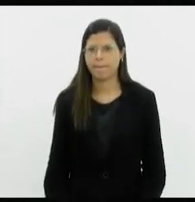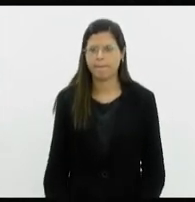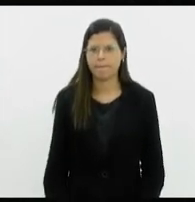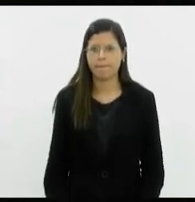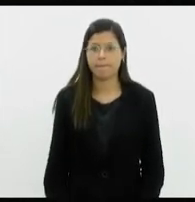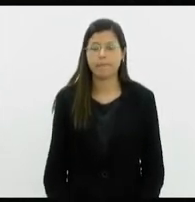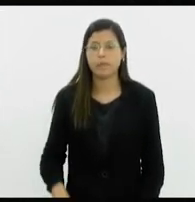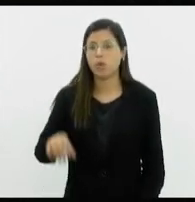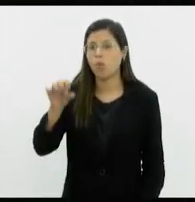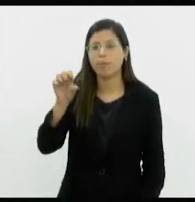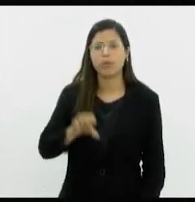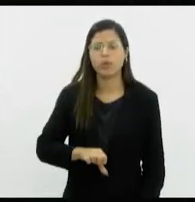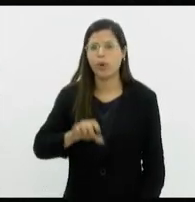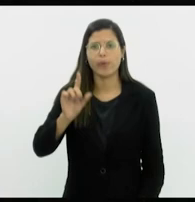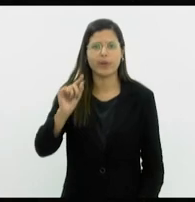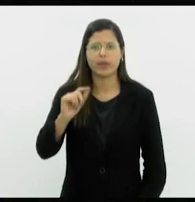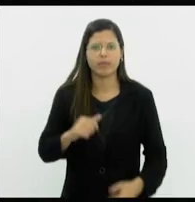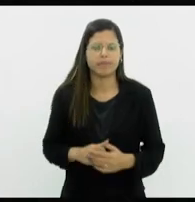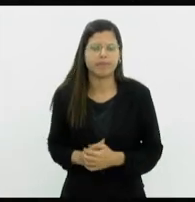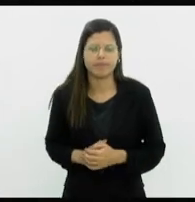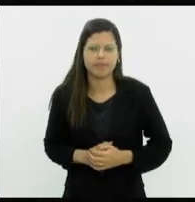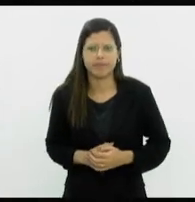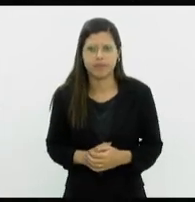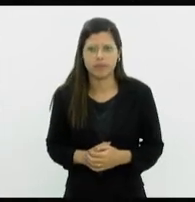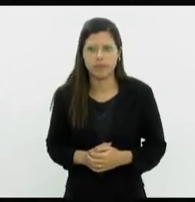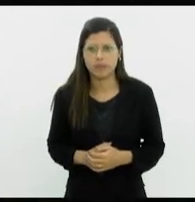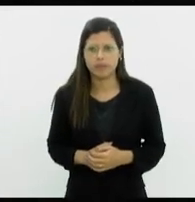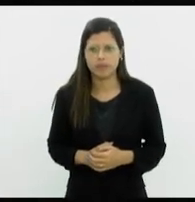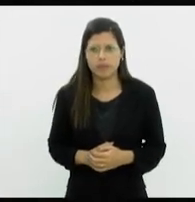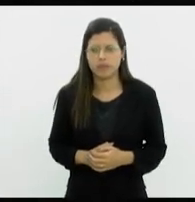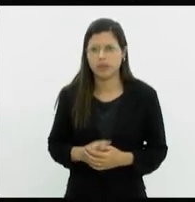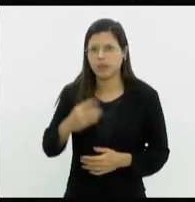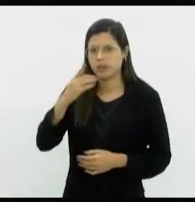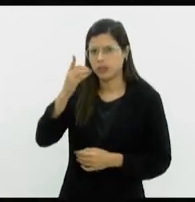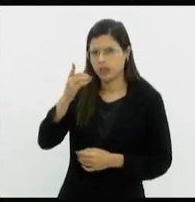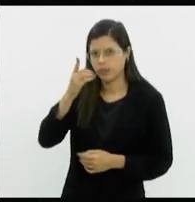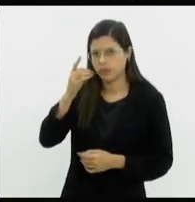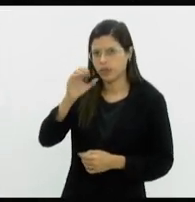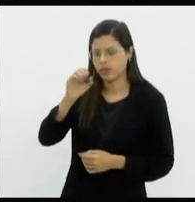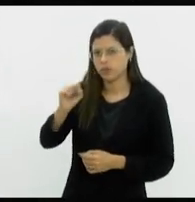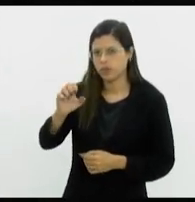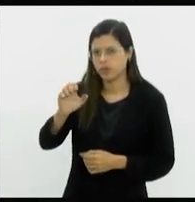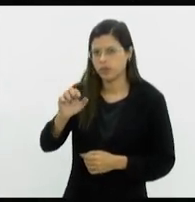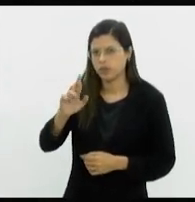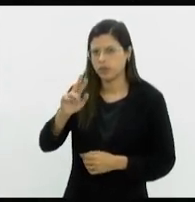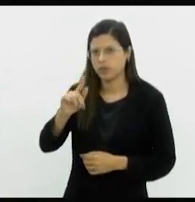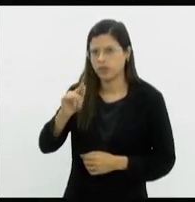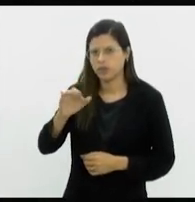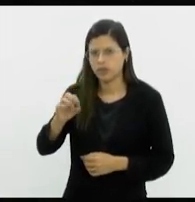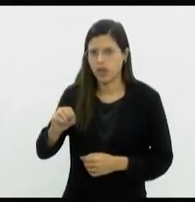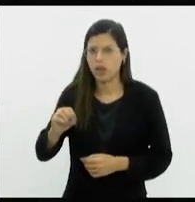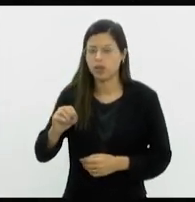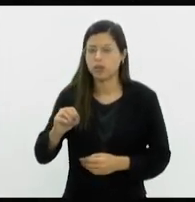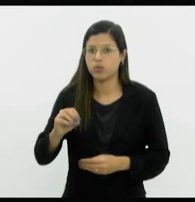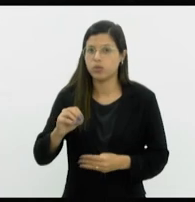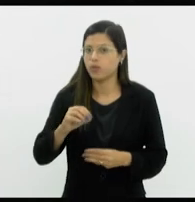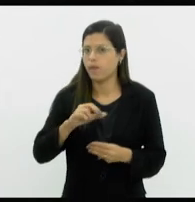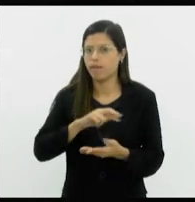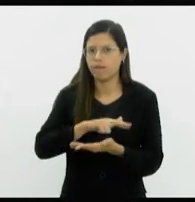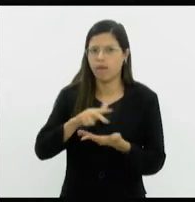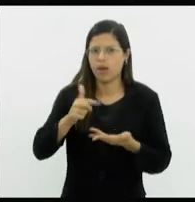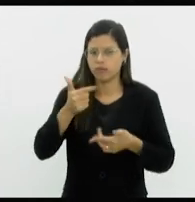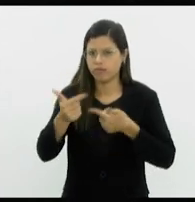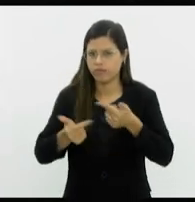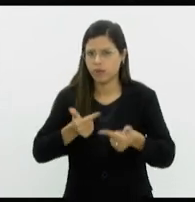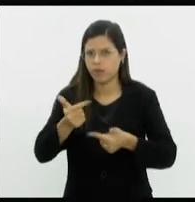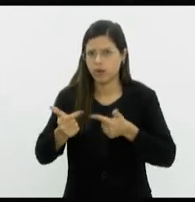E o pior é que, deputado Sérgio Fernandes, muitos dos trabalhadores que lá